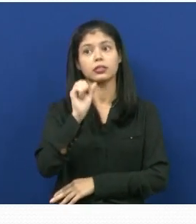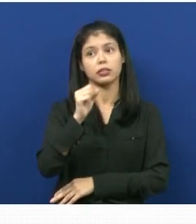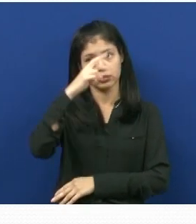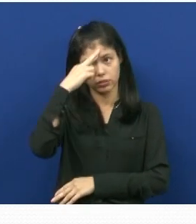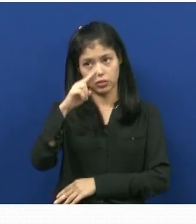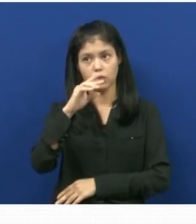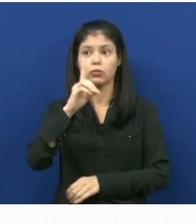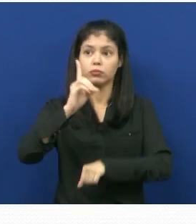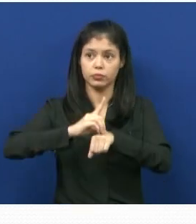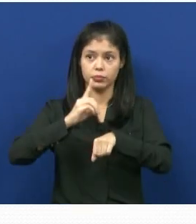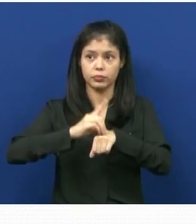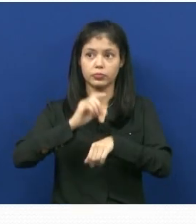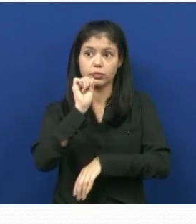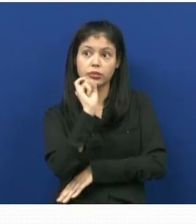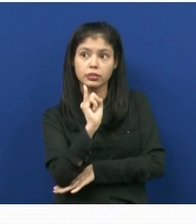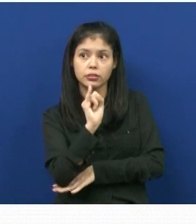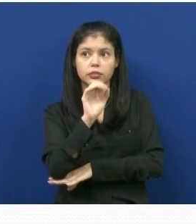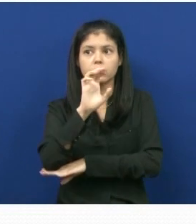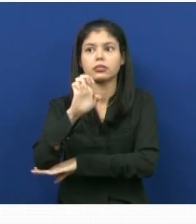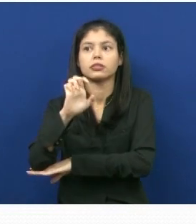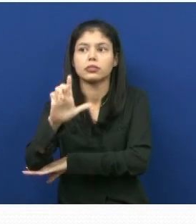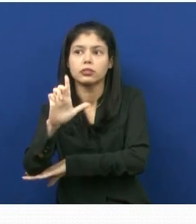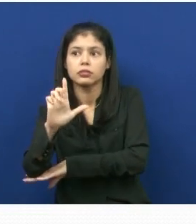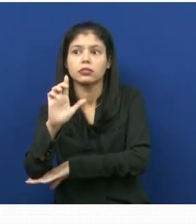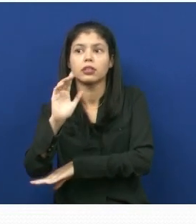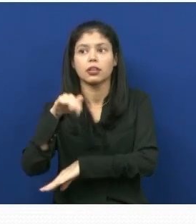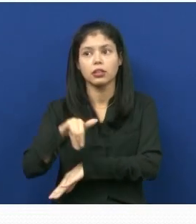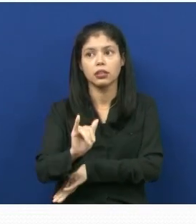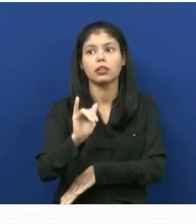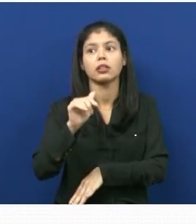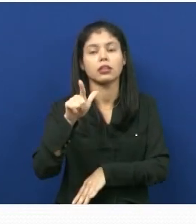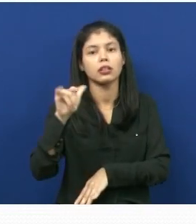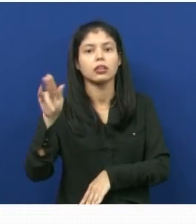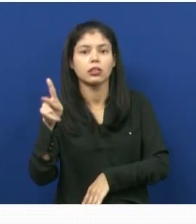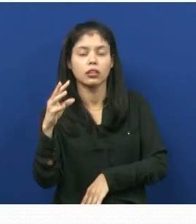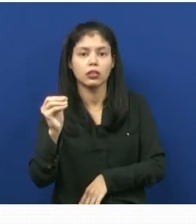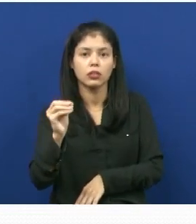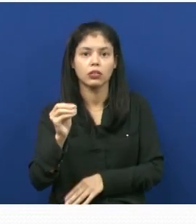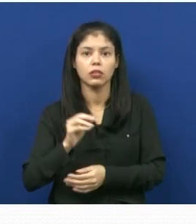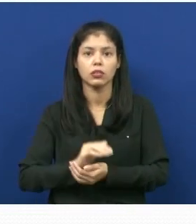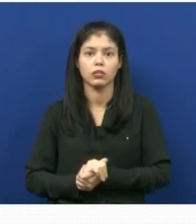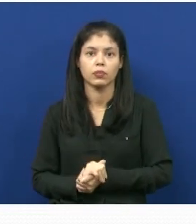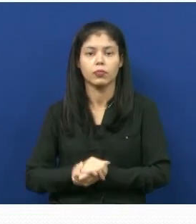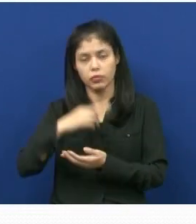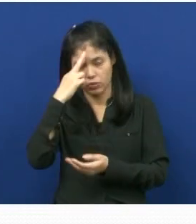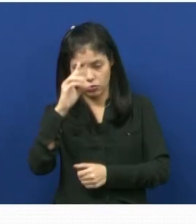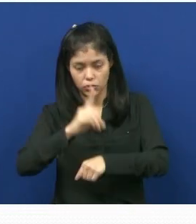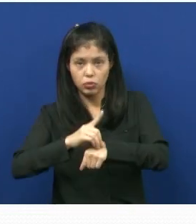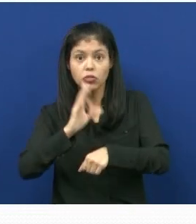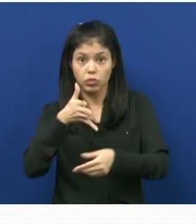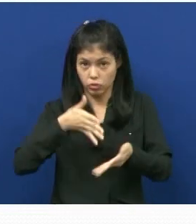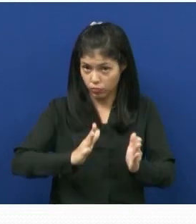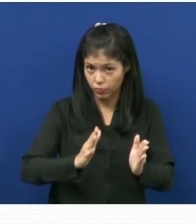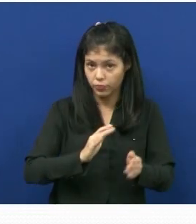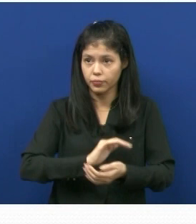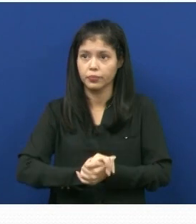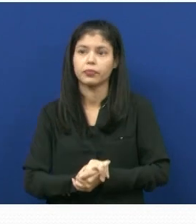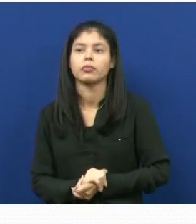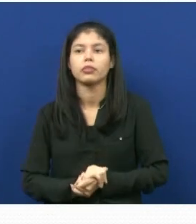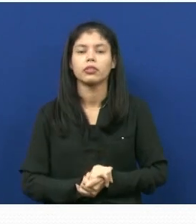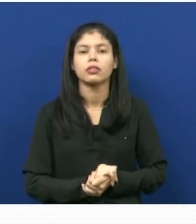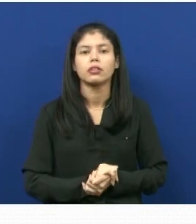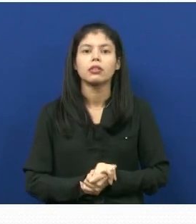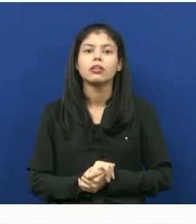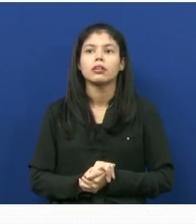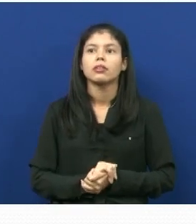diretor? Sim, ele já chegou, ou seja, o senhor diretor já chegou. Vamos